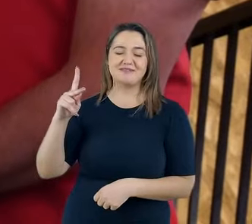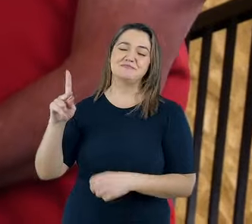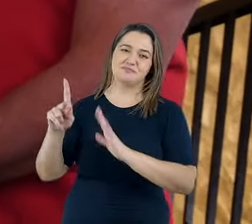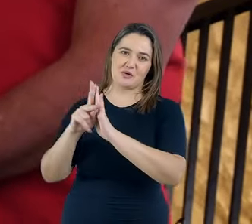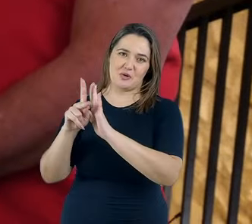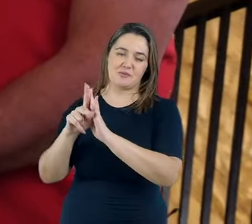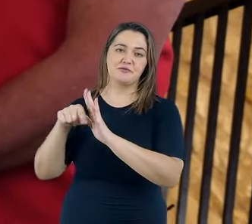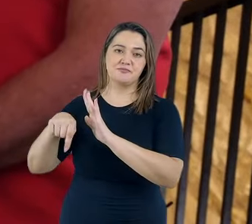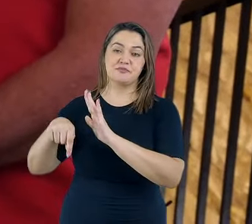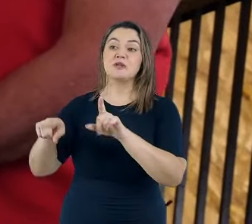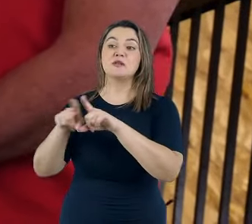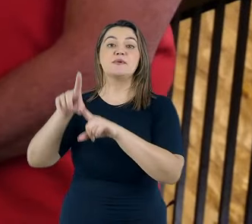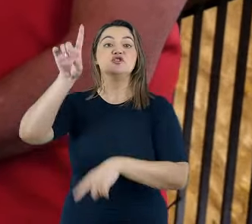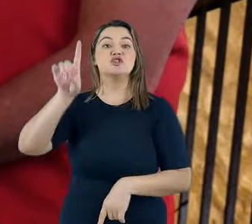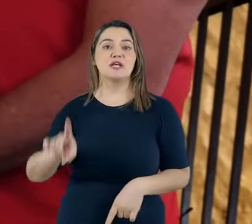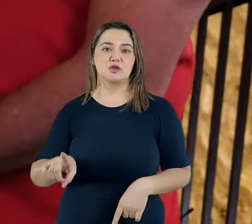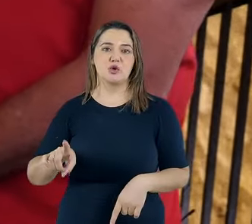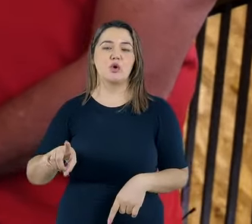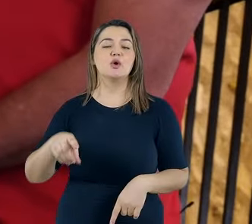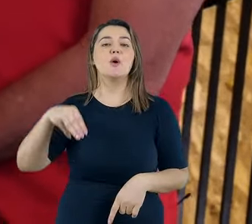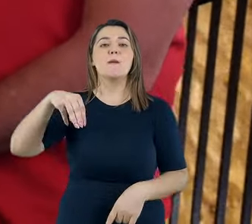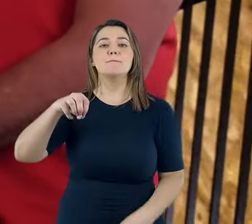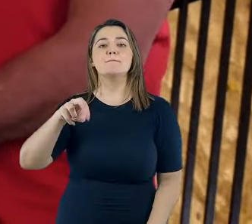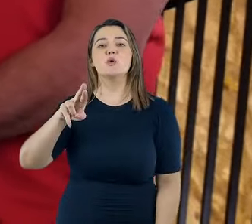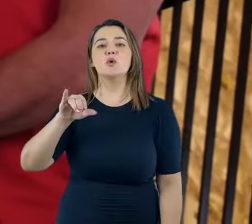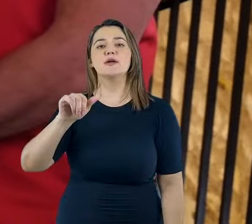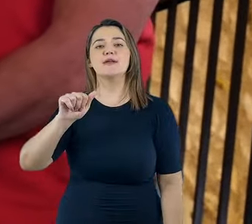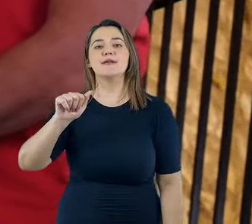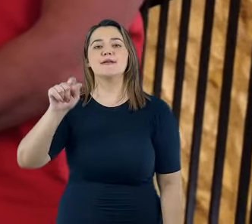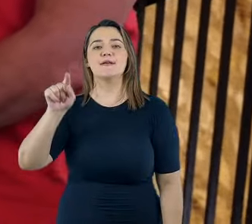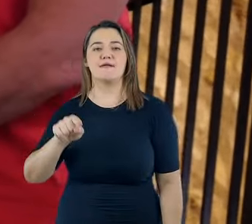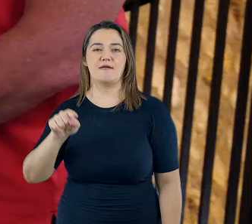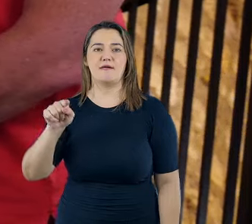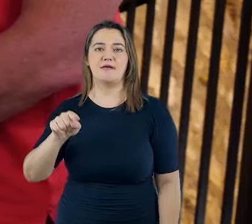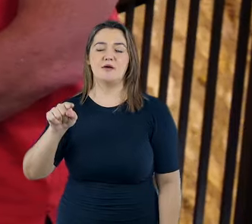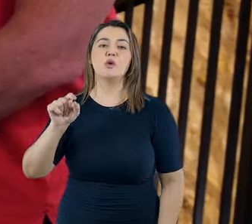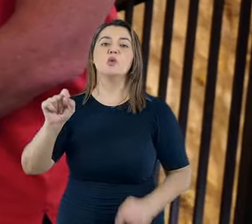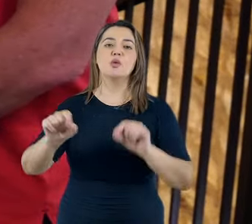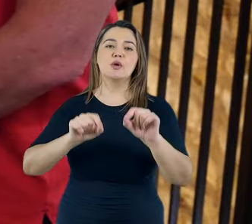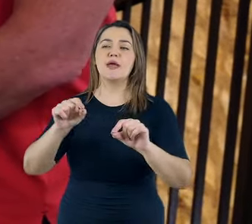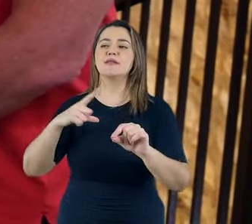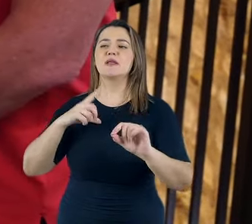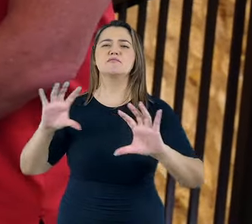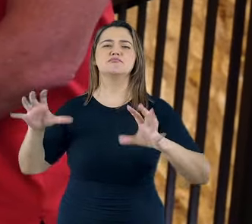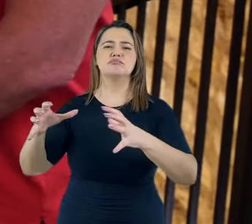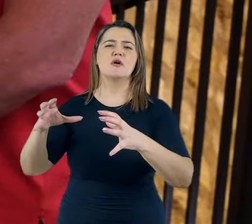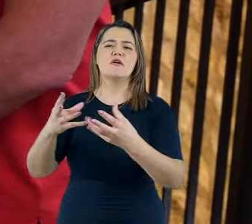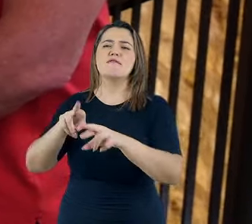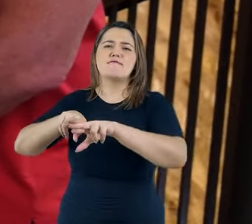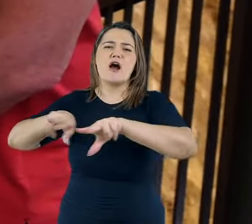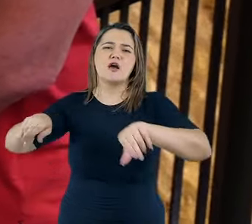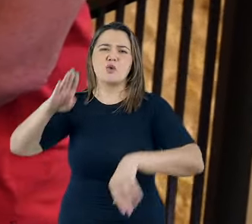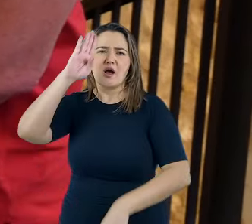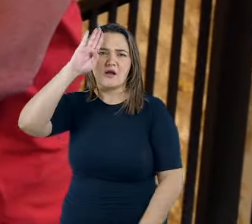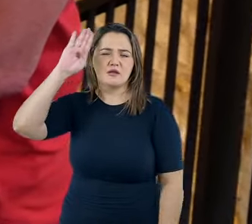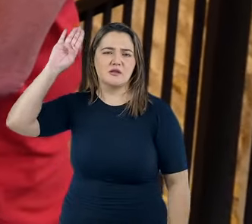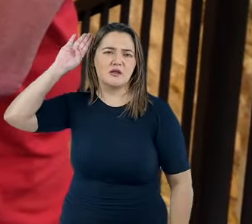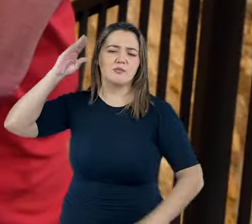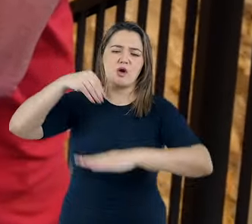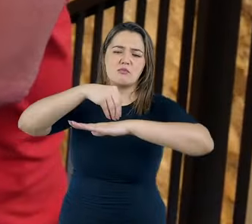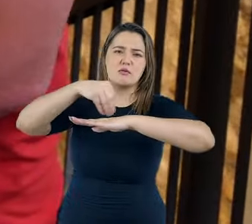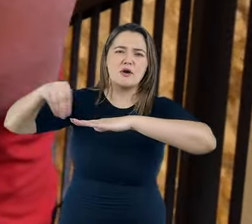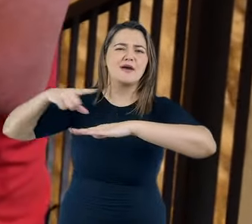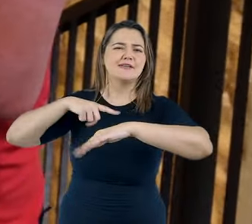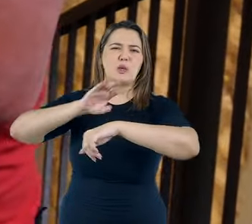Hebraica de Jerusalém e ele também é o diretor do Moriah International Center, que reúne vários acadêmicos da área de arqueologia,